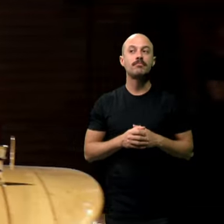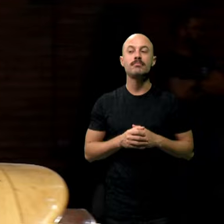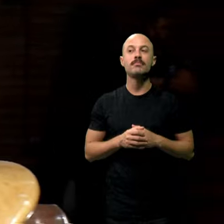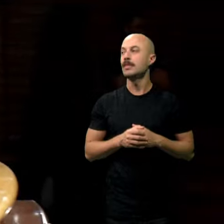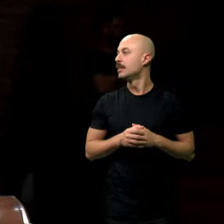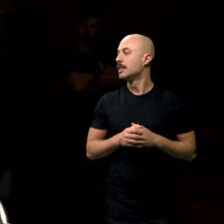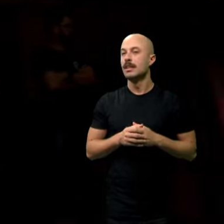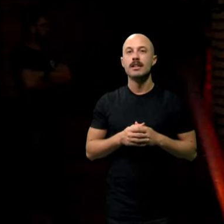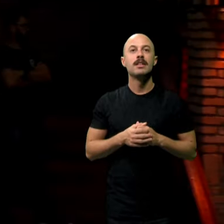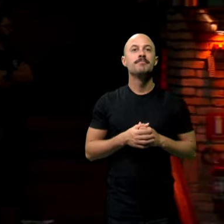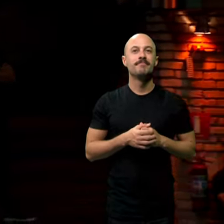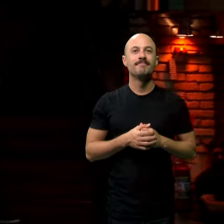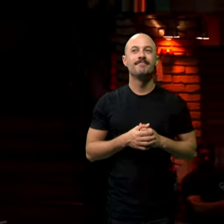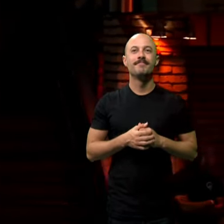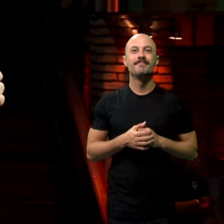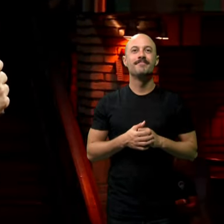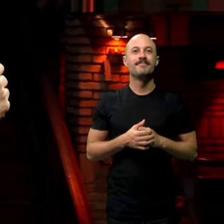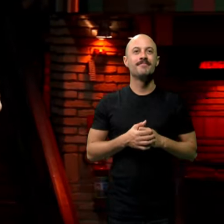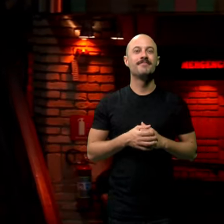benção.